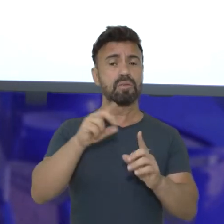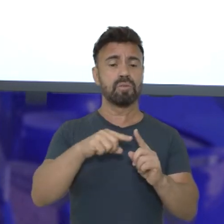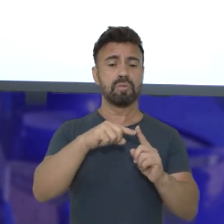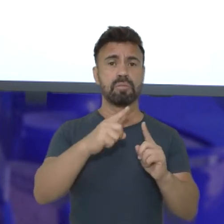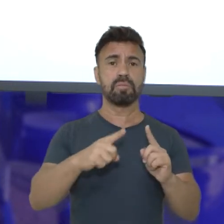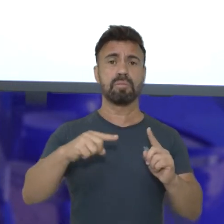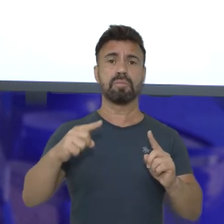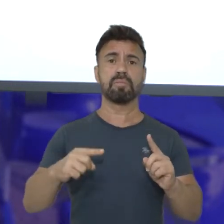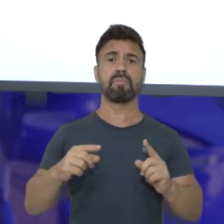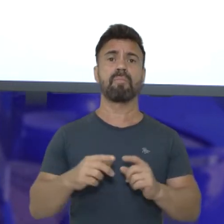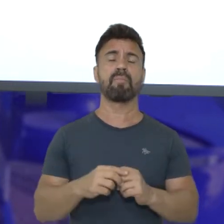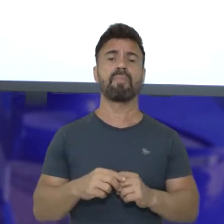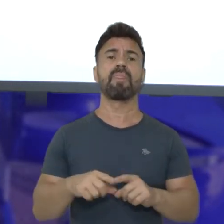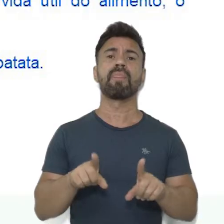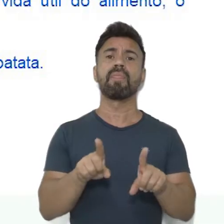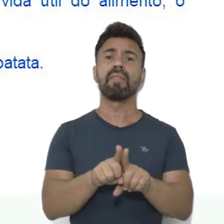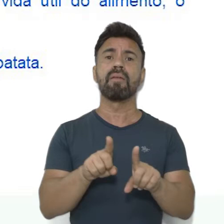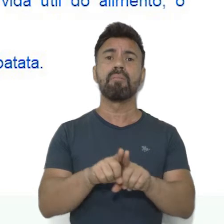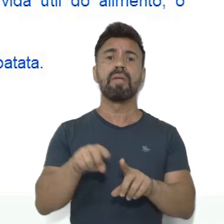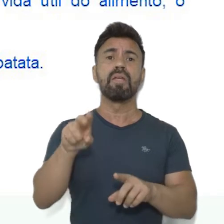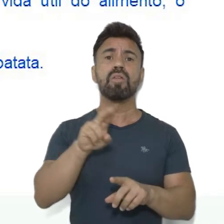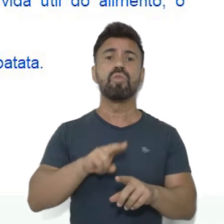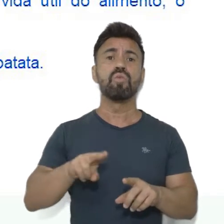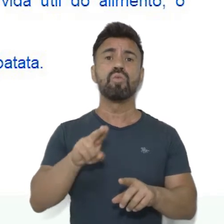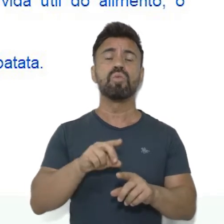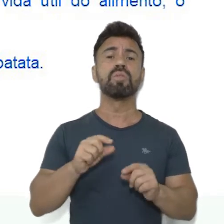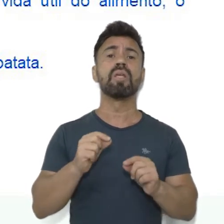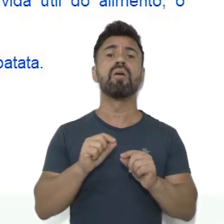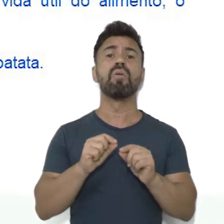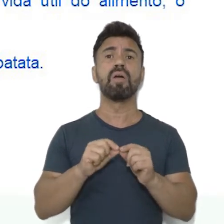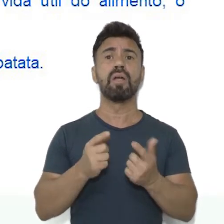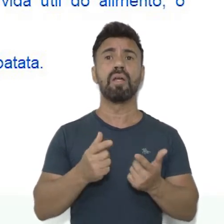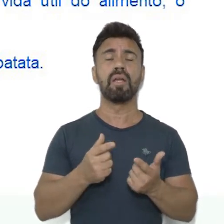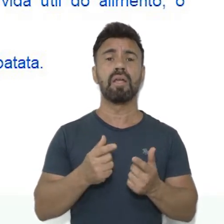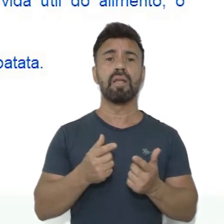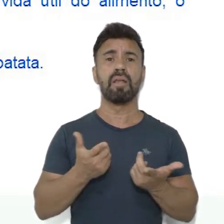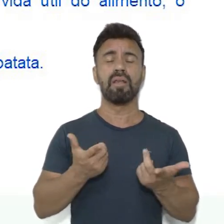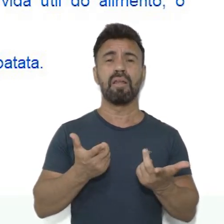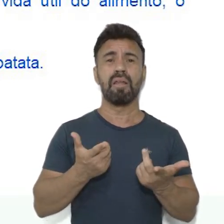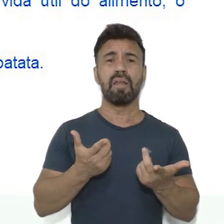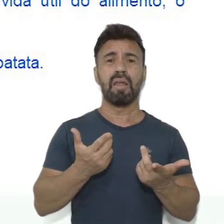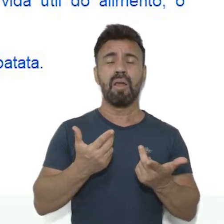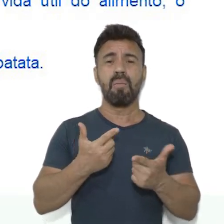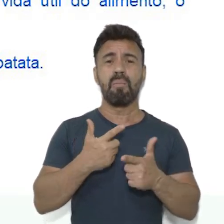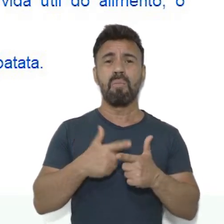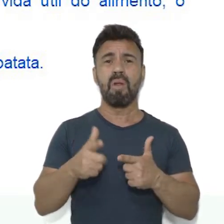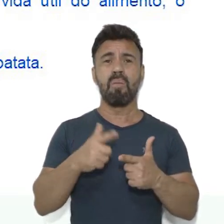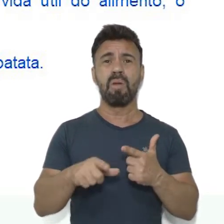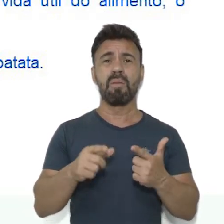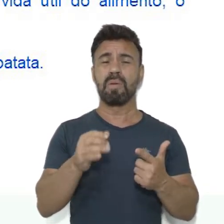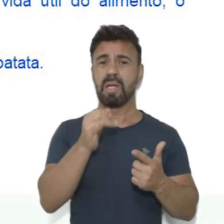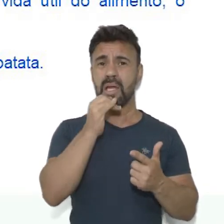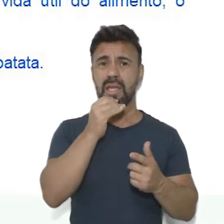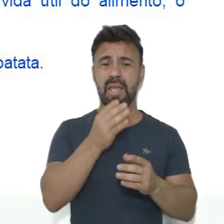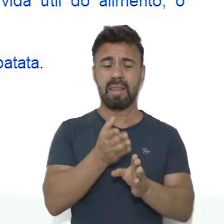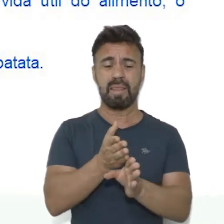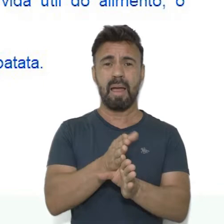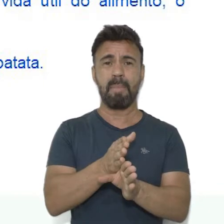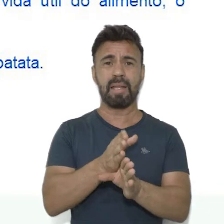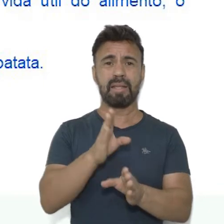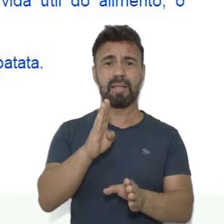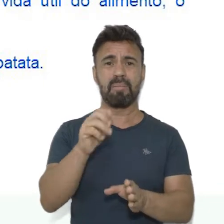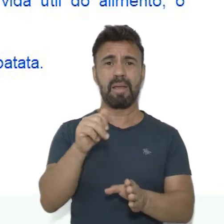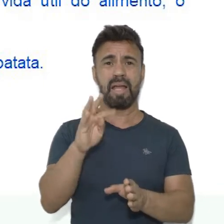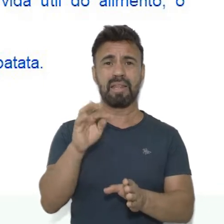fim, né, é utilizado para inibir a capacidade de germinação desse alimento, como é no caso da batata. Quando